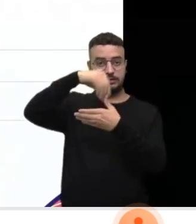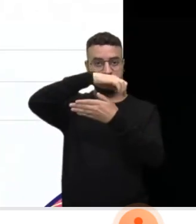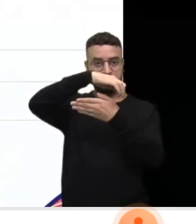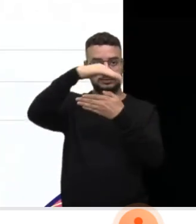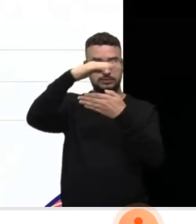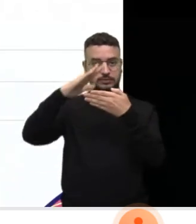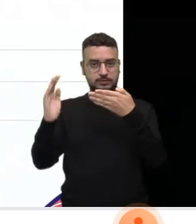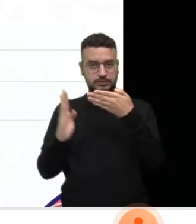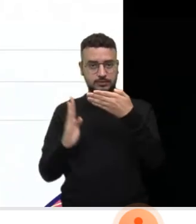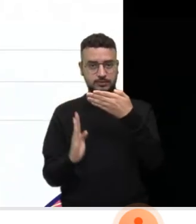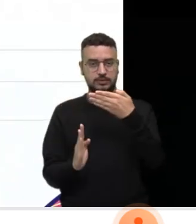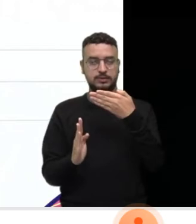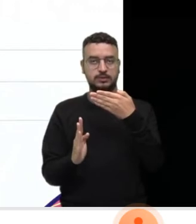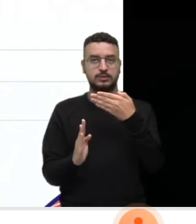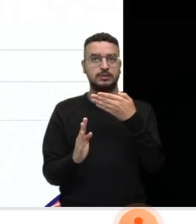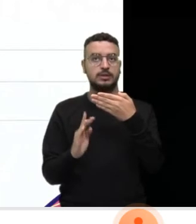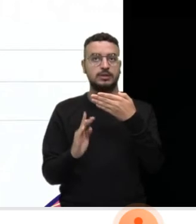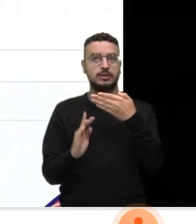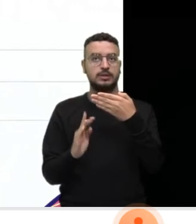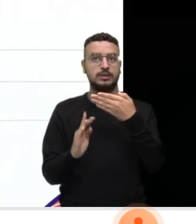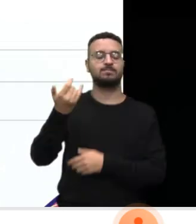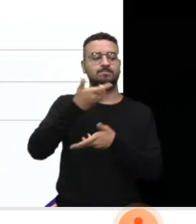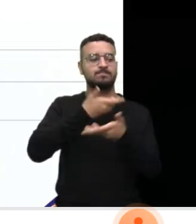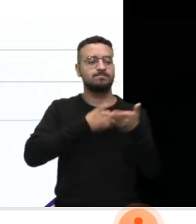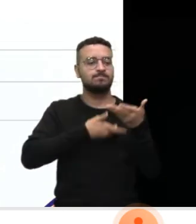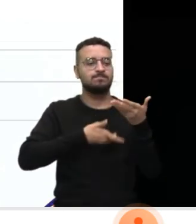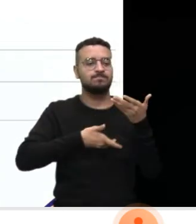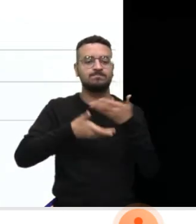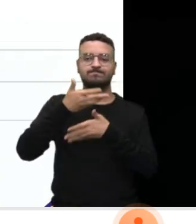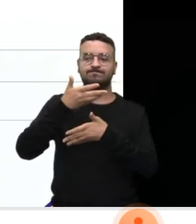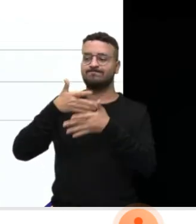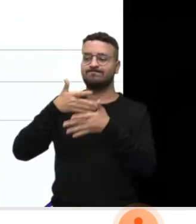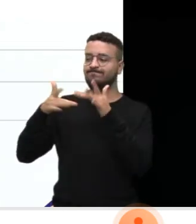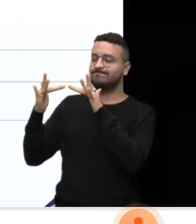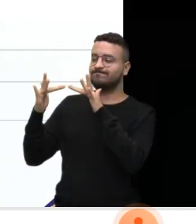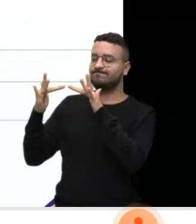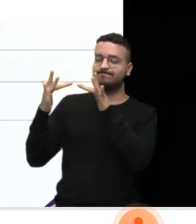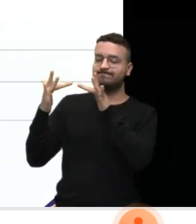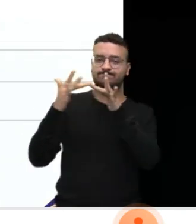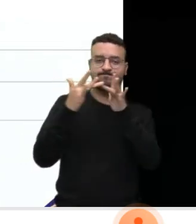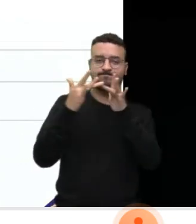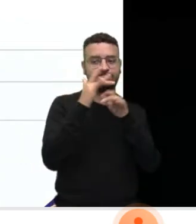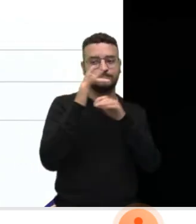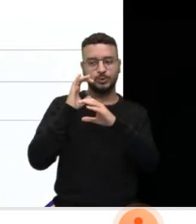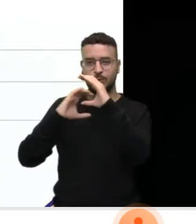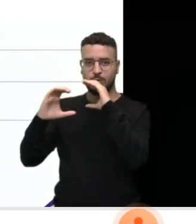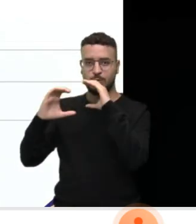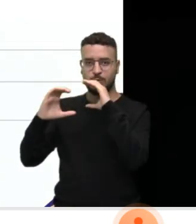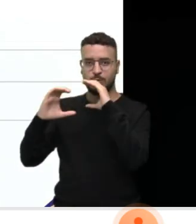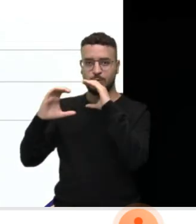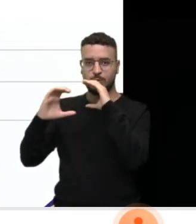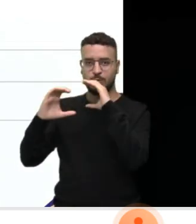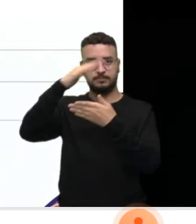que são essenciais para a interação, para a comunicação em línguas de sinais. Nesse